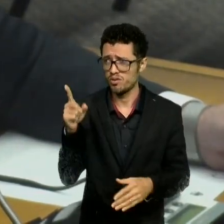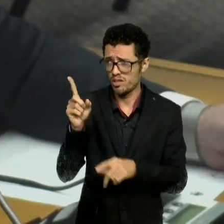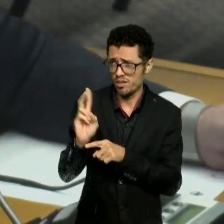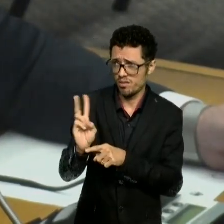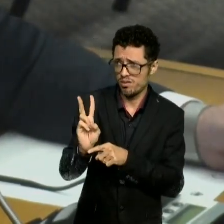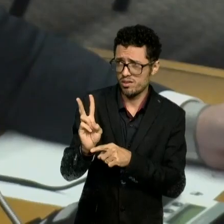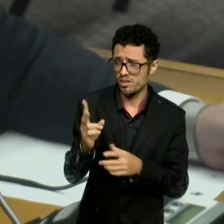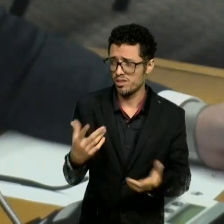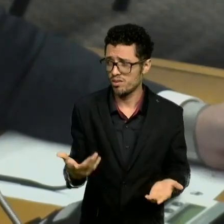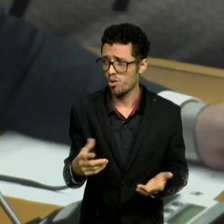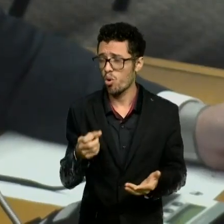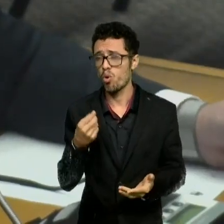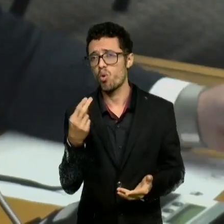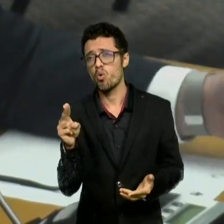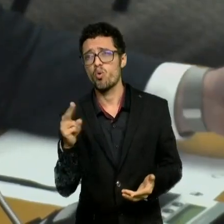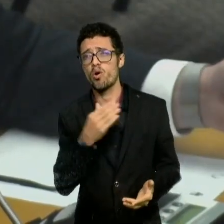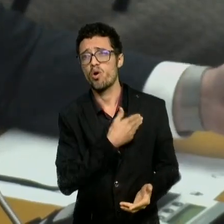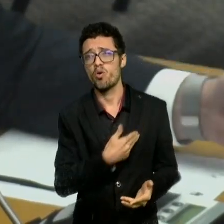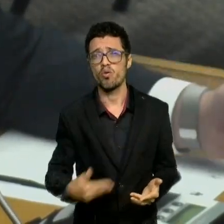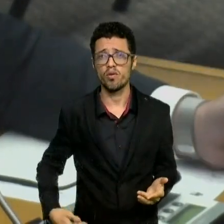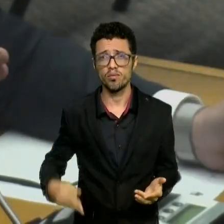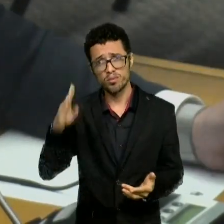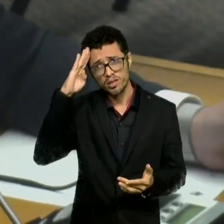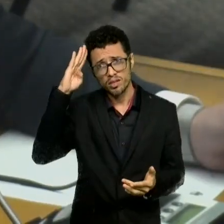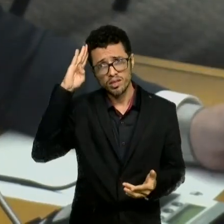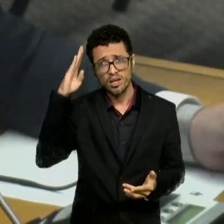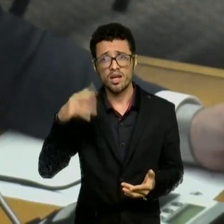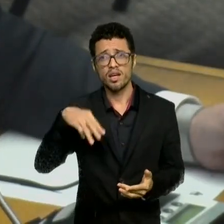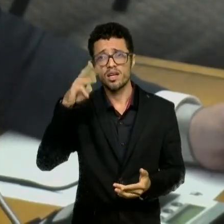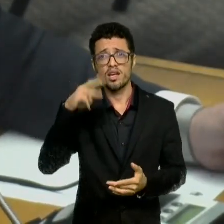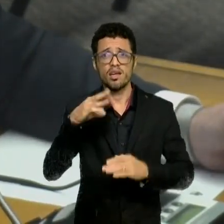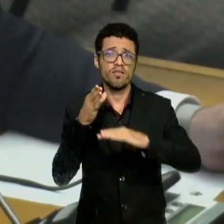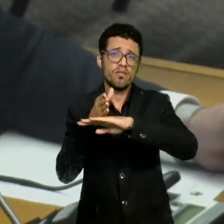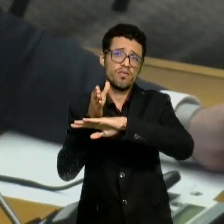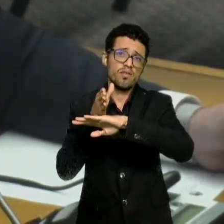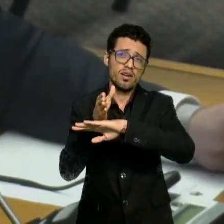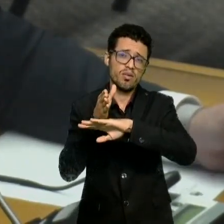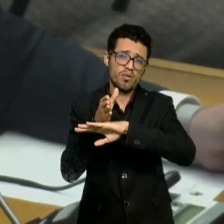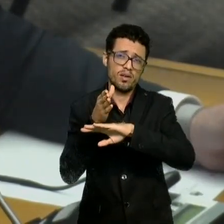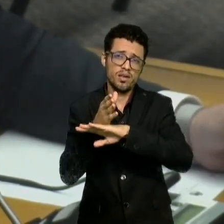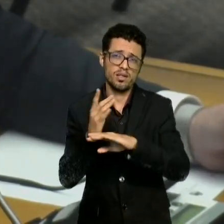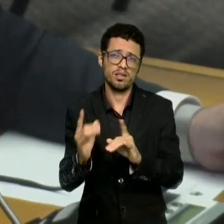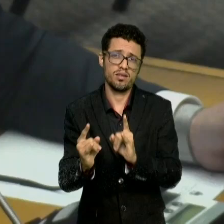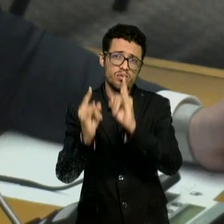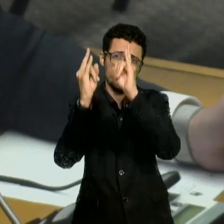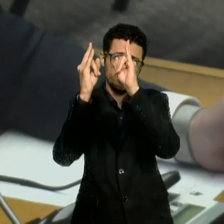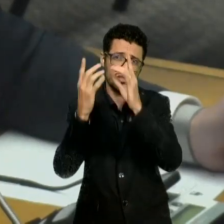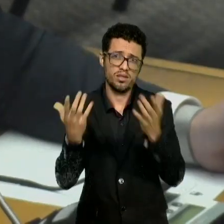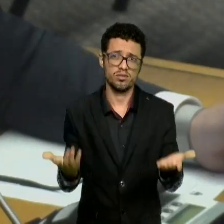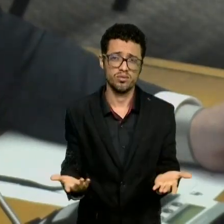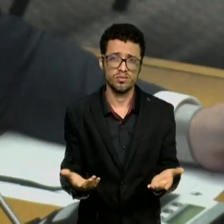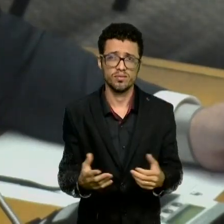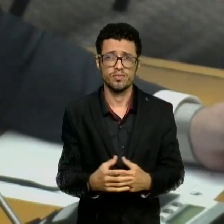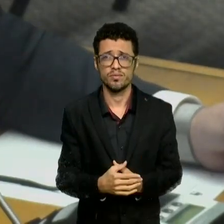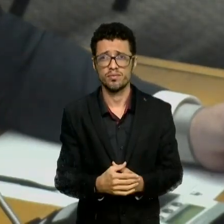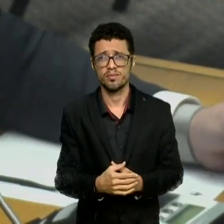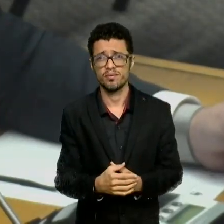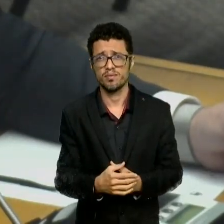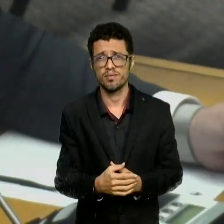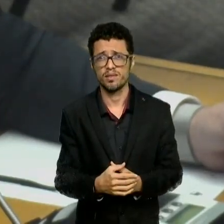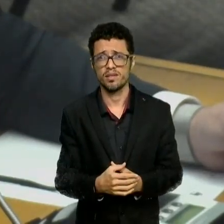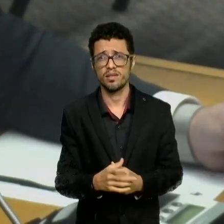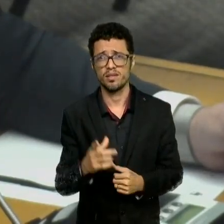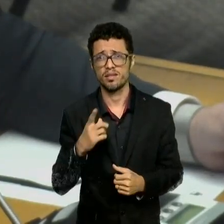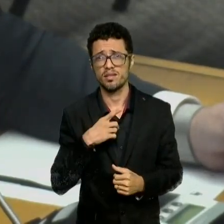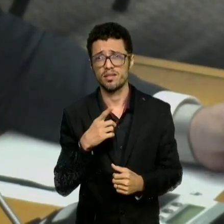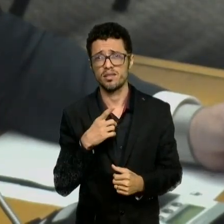seria o governo Carlos Brandão que estaria monitorando quem frequenta o prédio? E quero lhe dizer só que lá no prédio onde mora o ministro Flávio Dino, que eu não consigo me